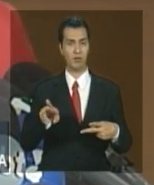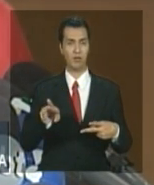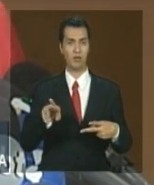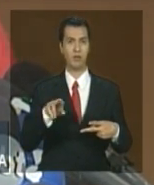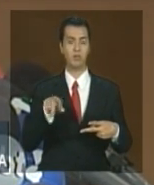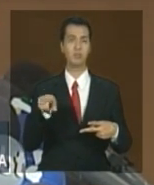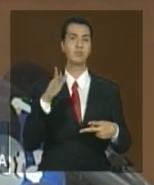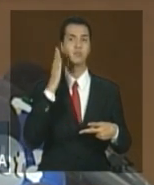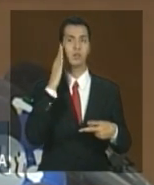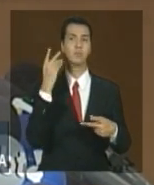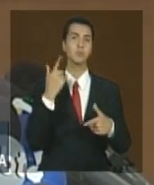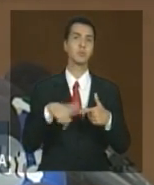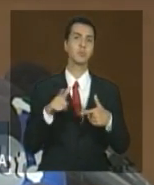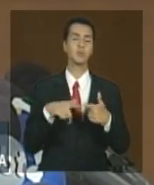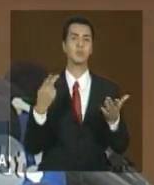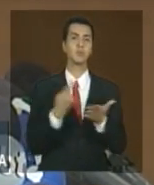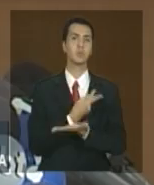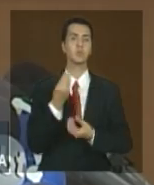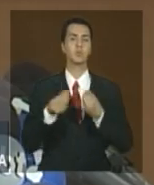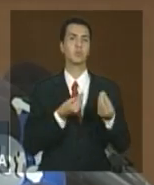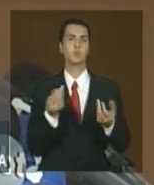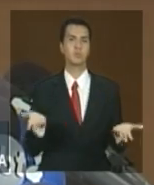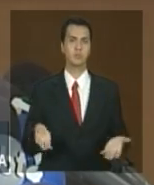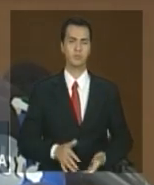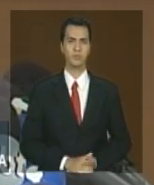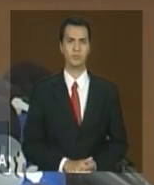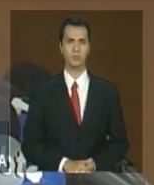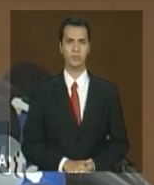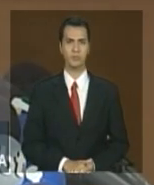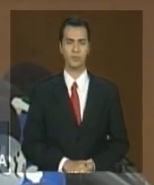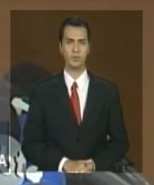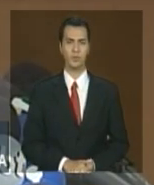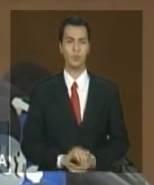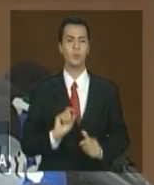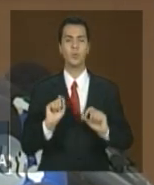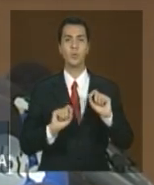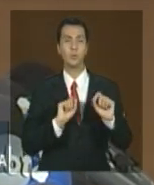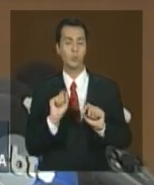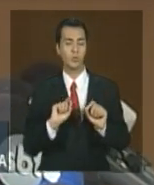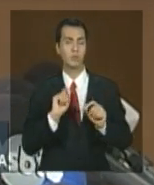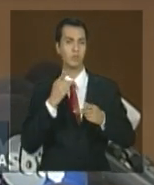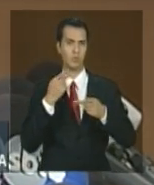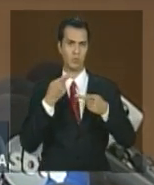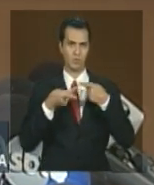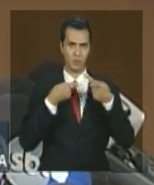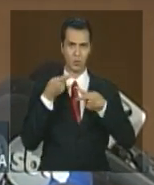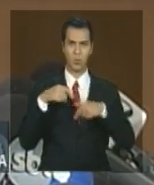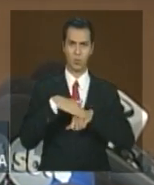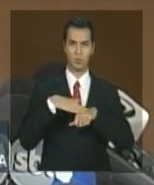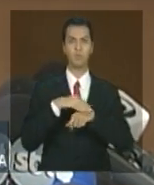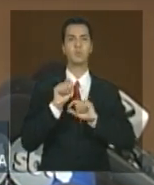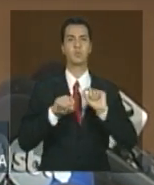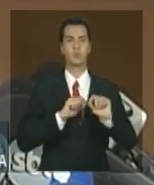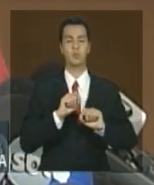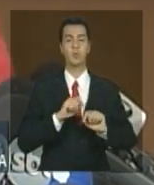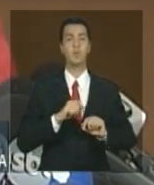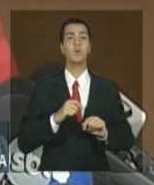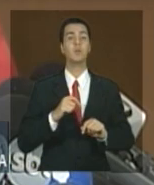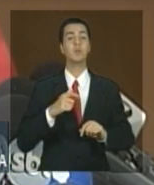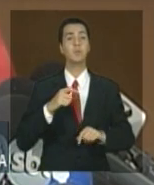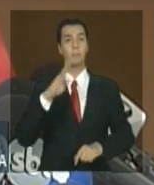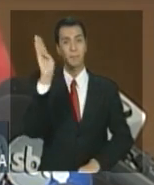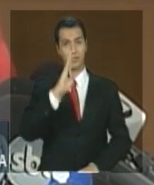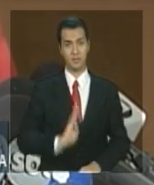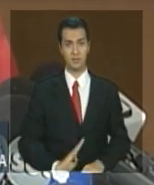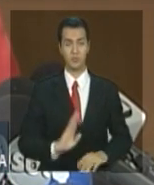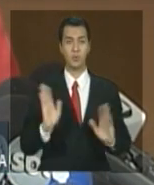vai terminar. Olha, foi mencionado o seguinte, o que nós mencionamos? Nós mencionamos que o Brasil hoje é o